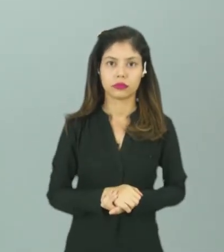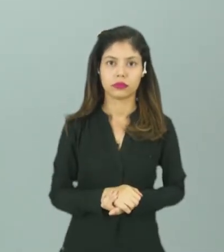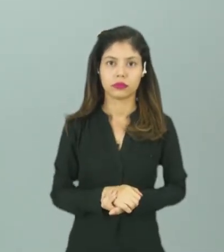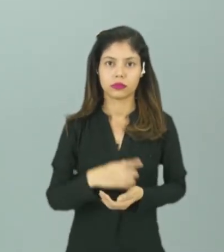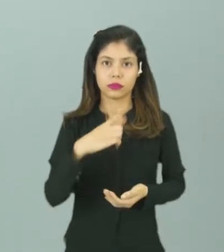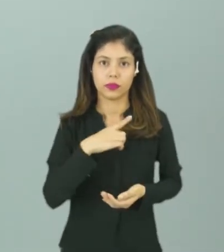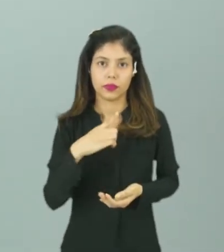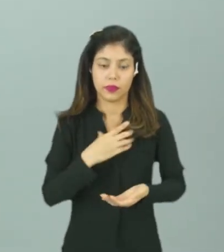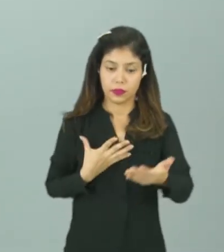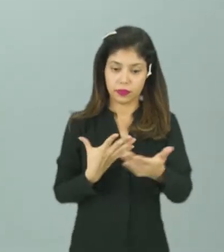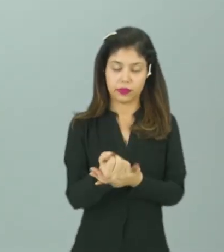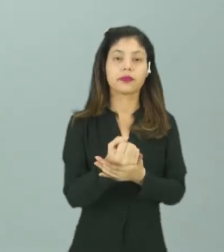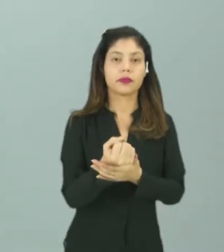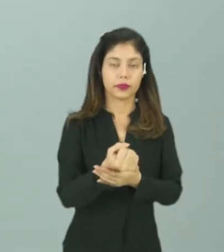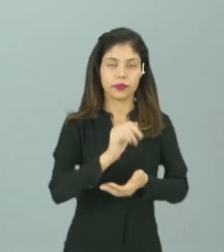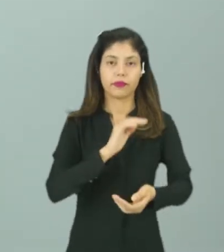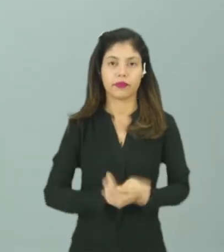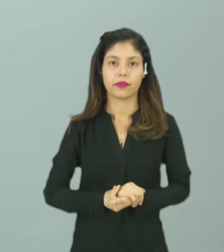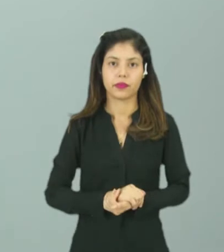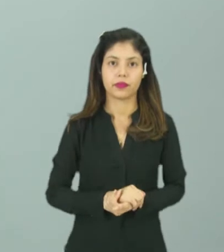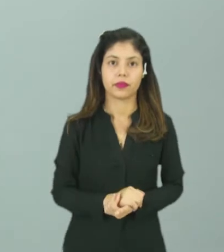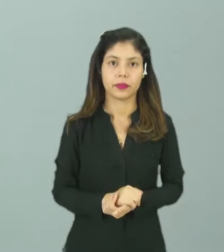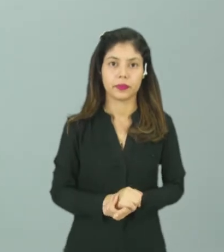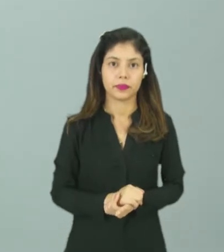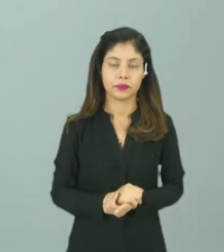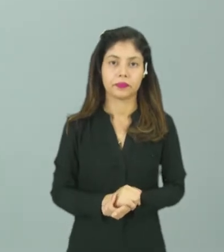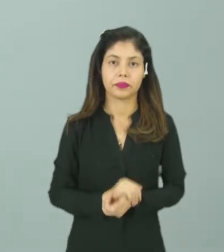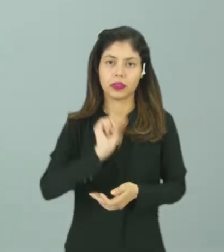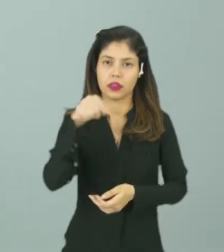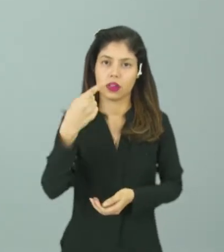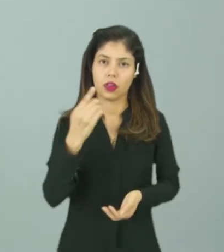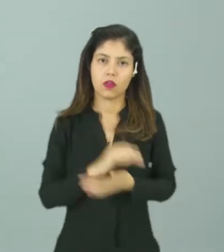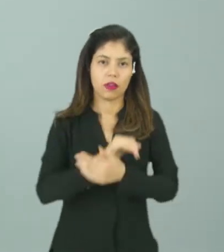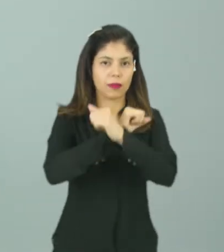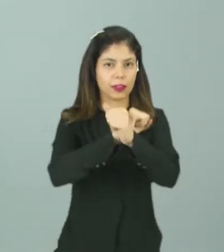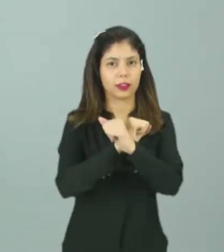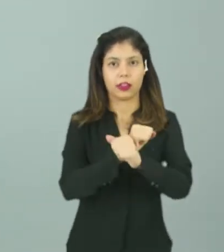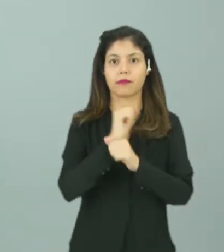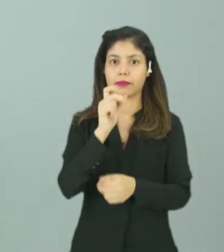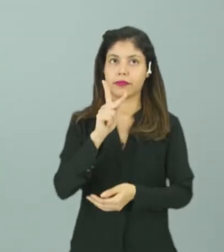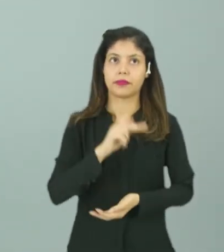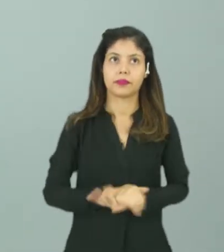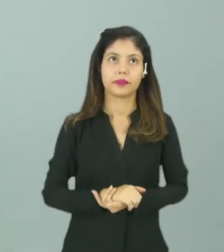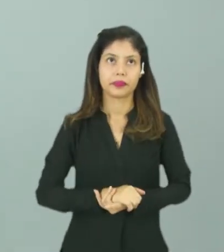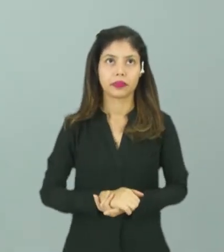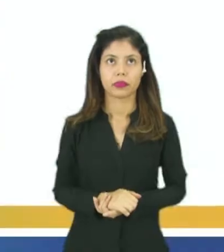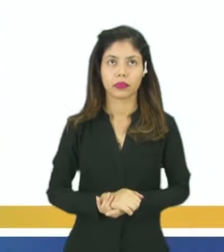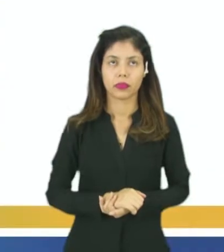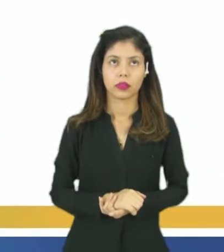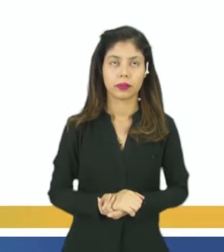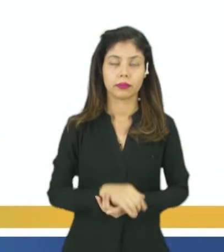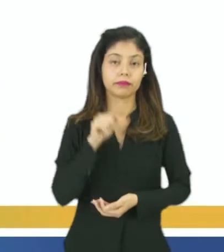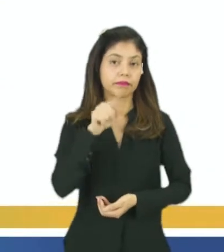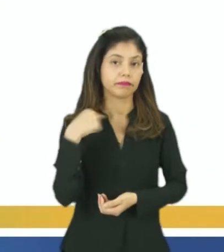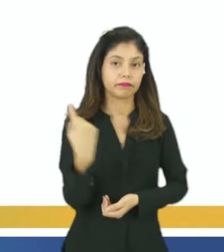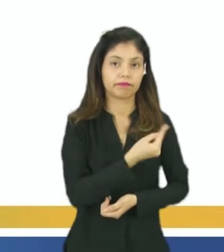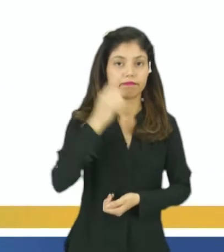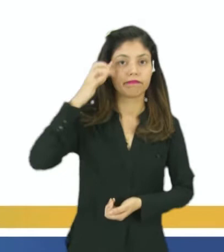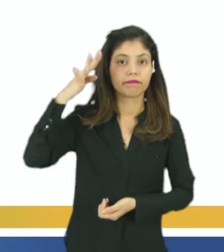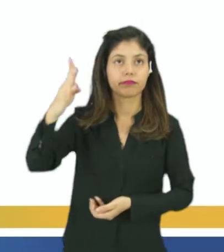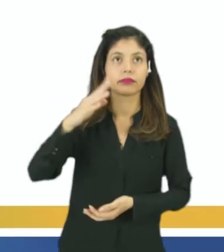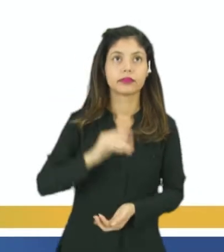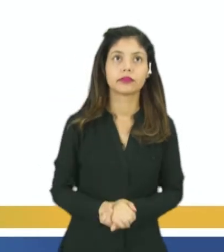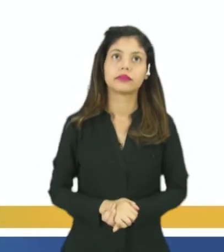serem capturados para voltarem aí para o trabalho escravo, tá? E aí, para